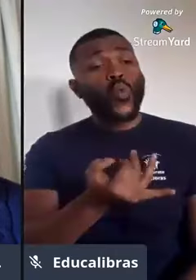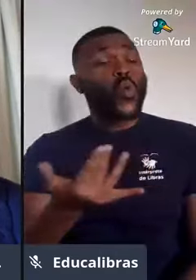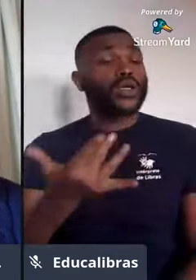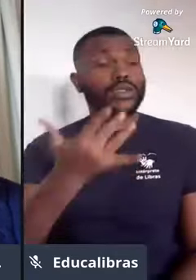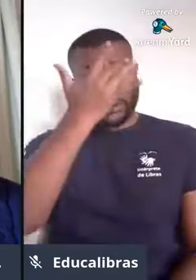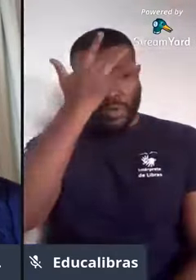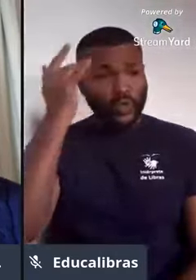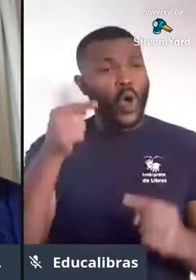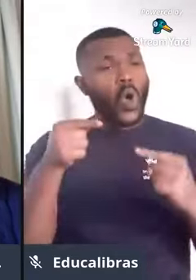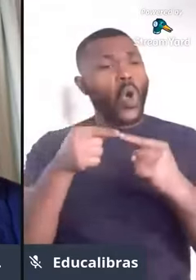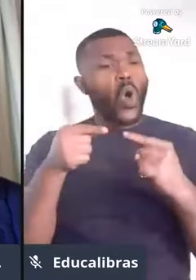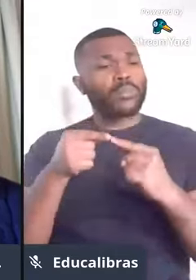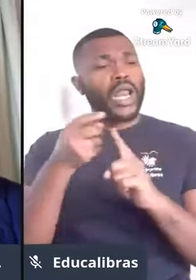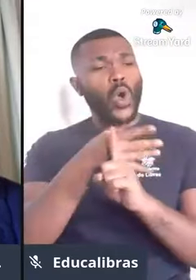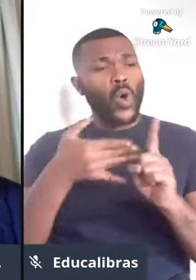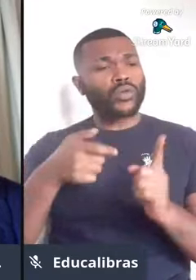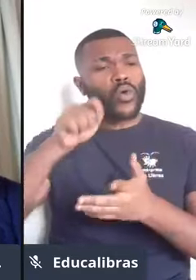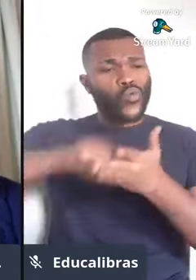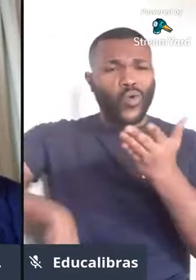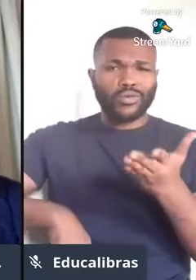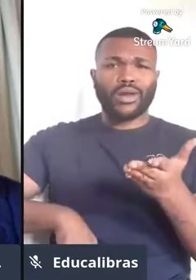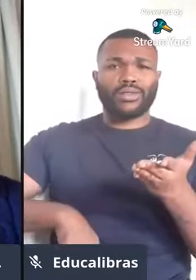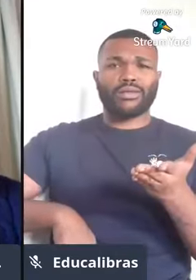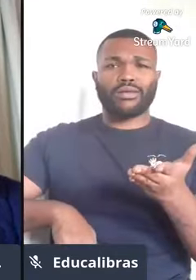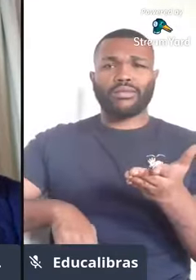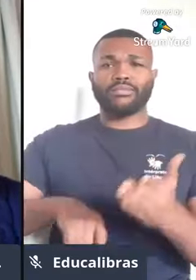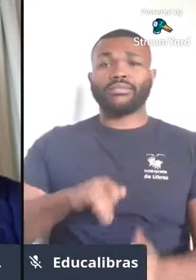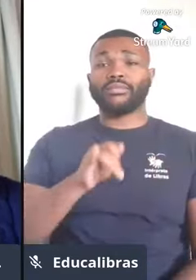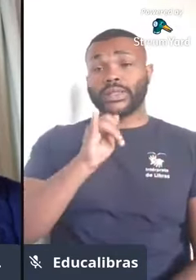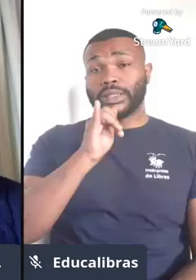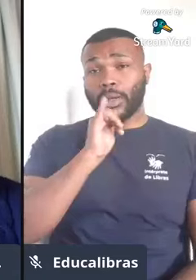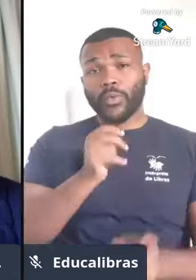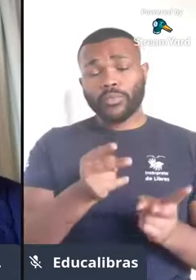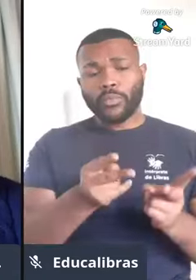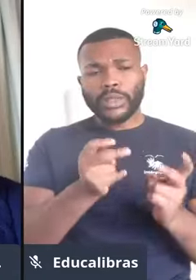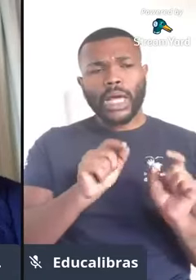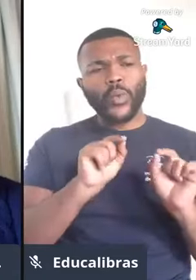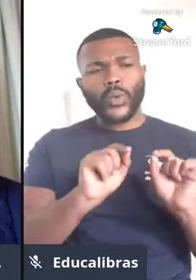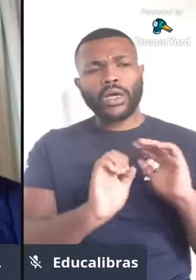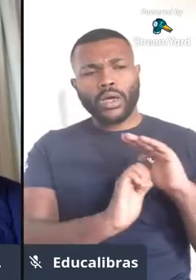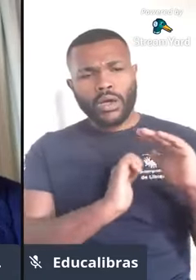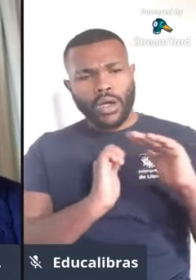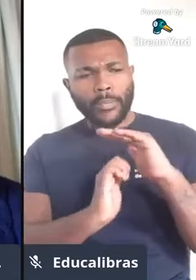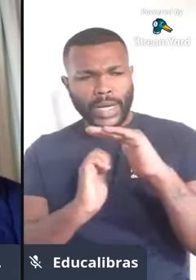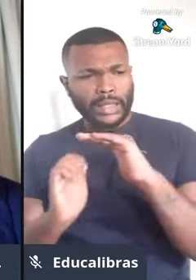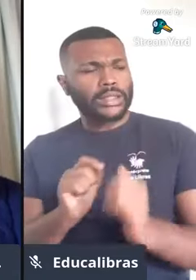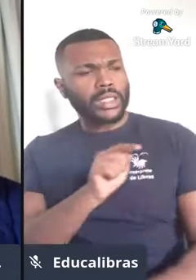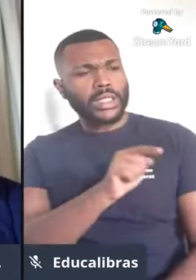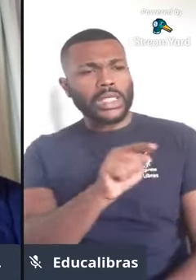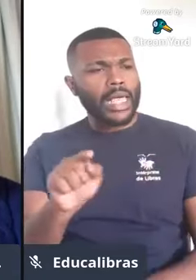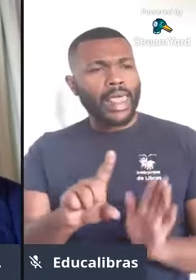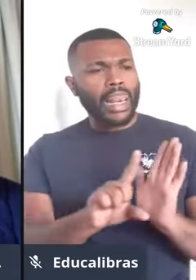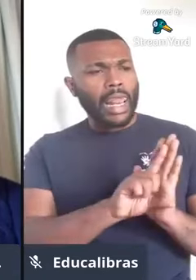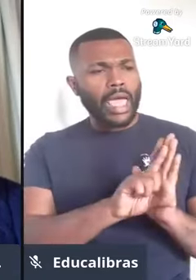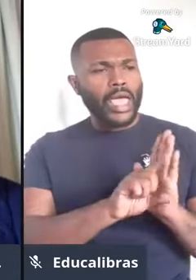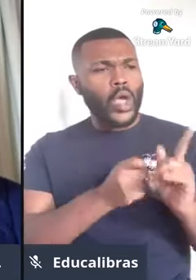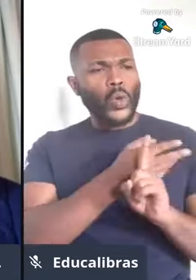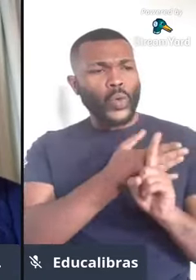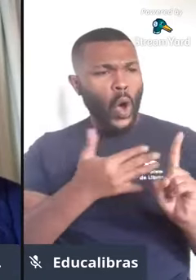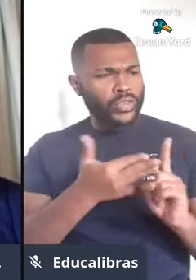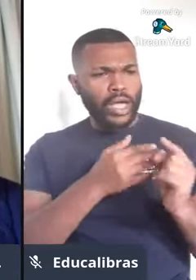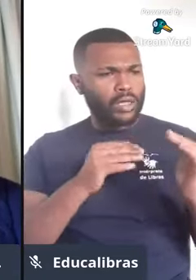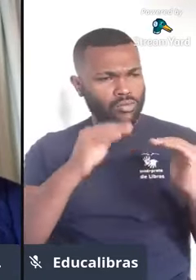contratação. Ou seja, nós identificamos quais são as empresas que não cumprem a lei de cotas e as chamamos, né,